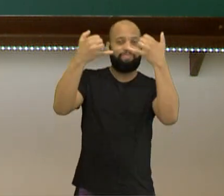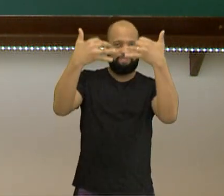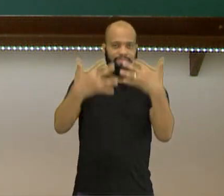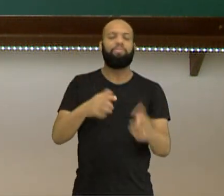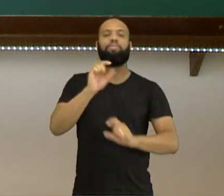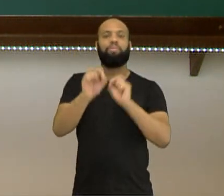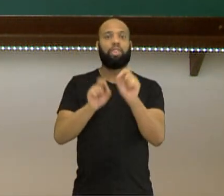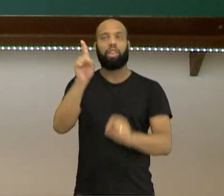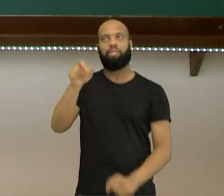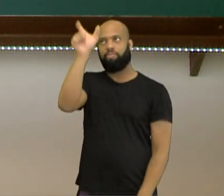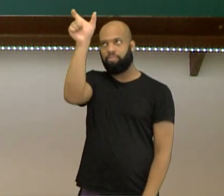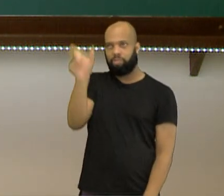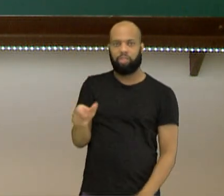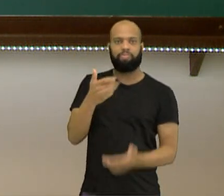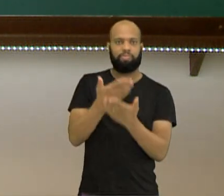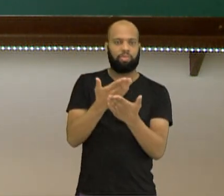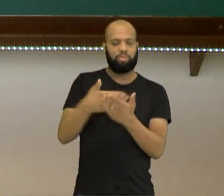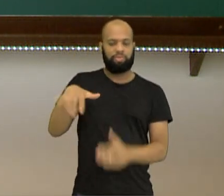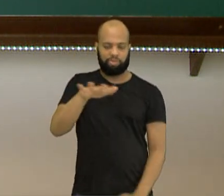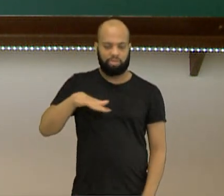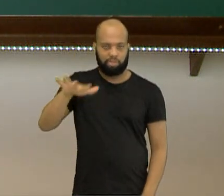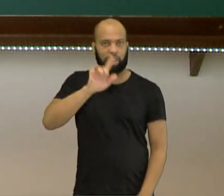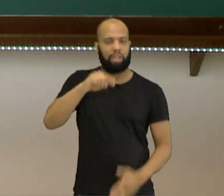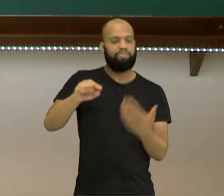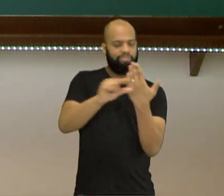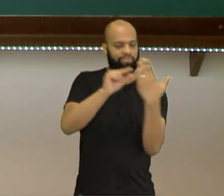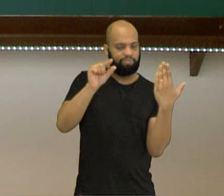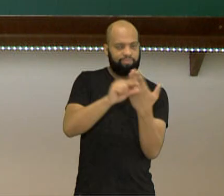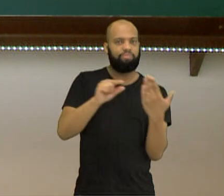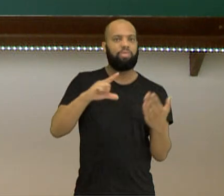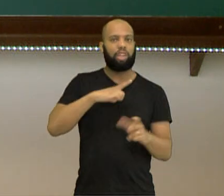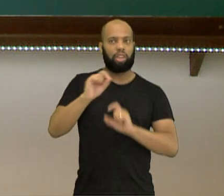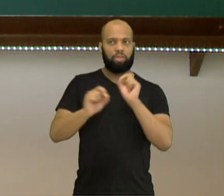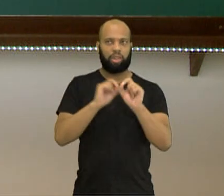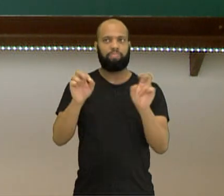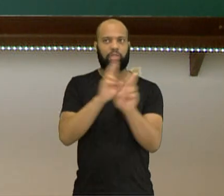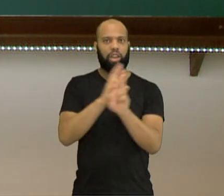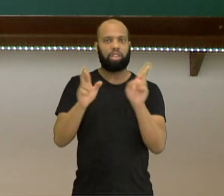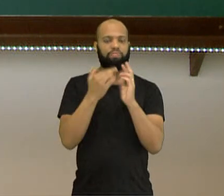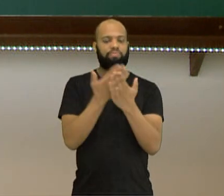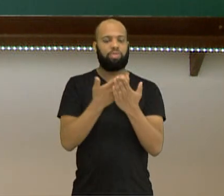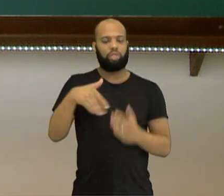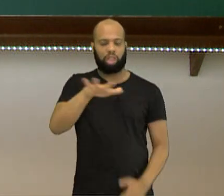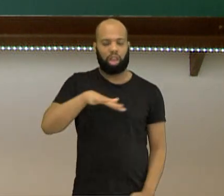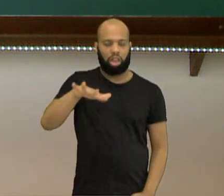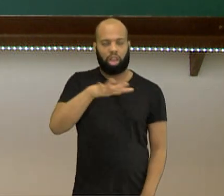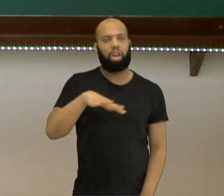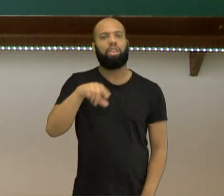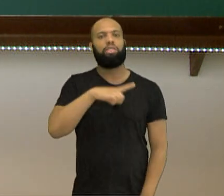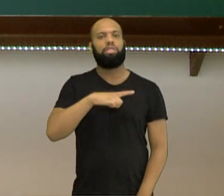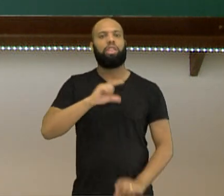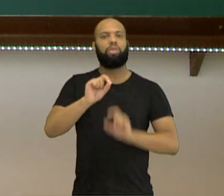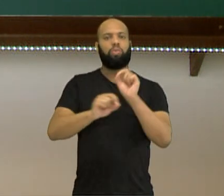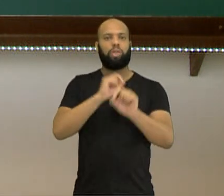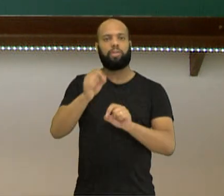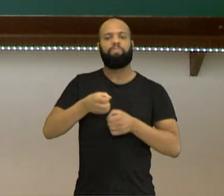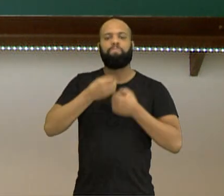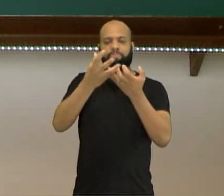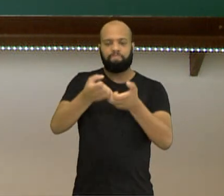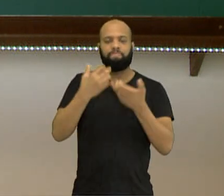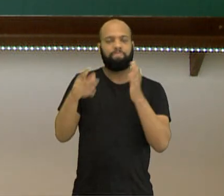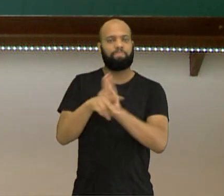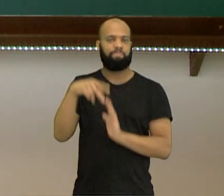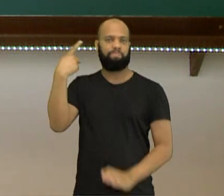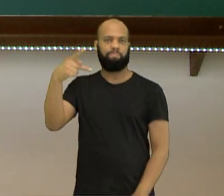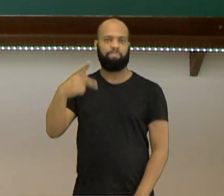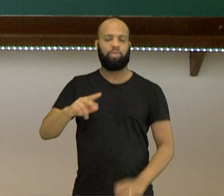que estuda a área, então que tem a ver com isso, ela traz esse depoimento dela, que os seres